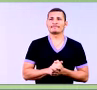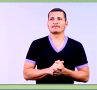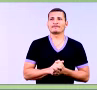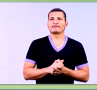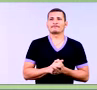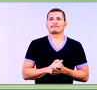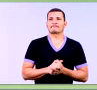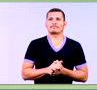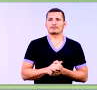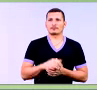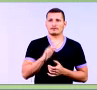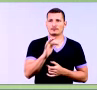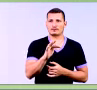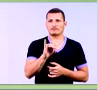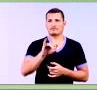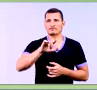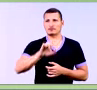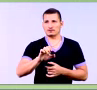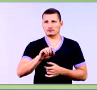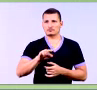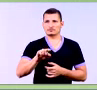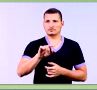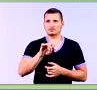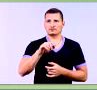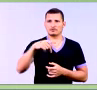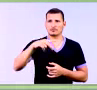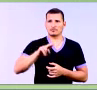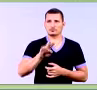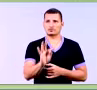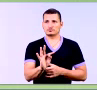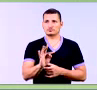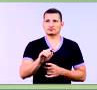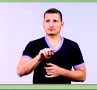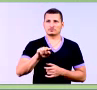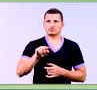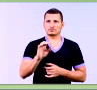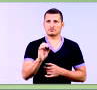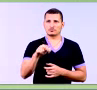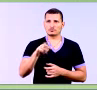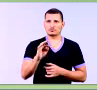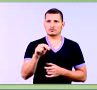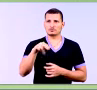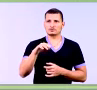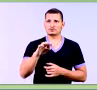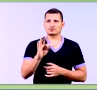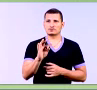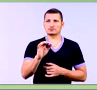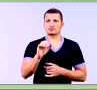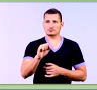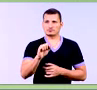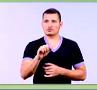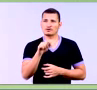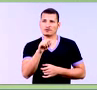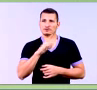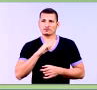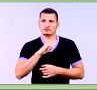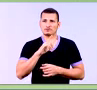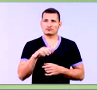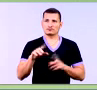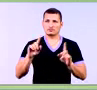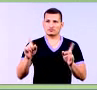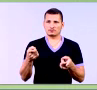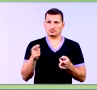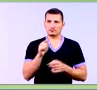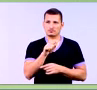Content. File Input Content, em que nós passamos a ele o seguinte parâmetro: o nome do arquivo que será